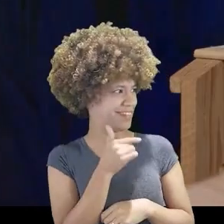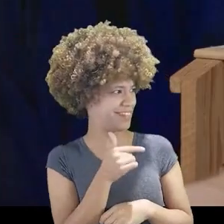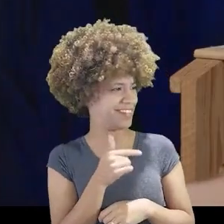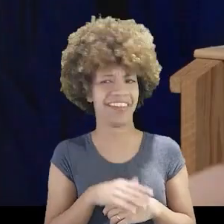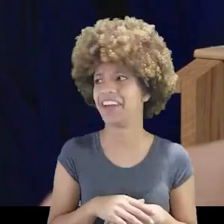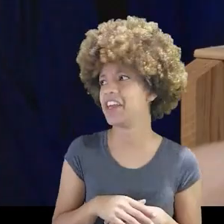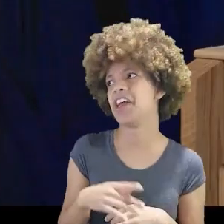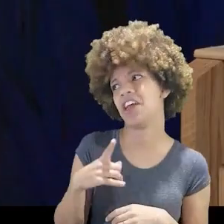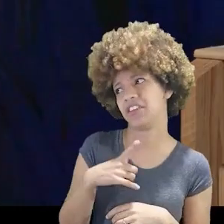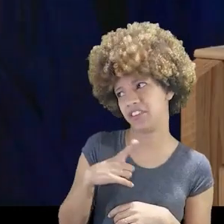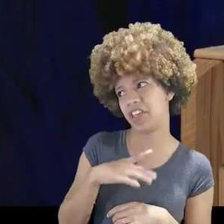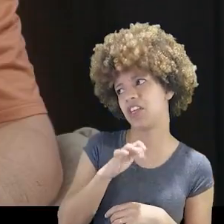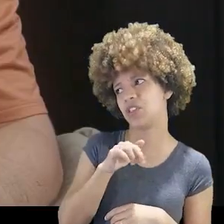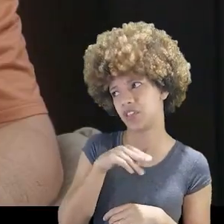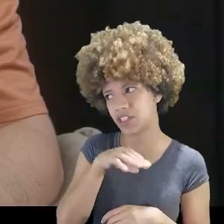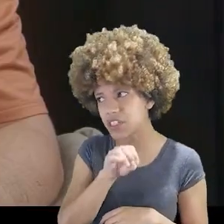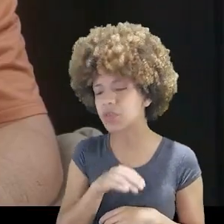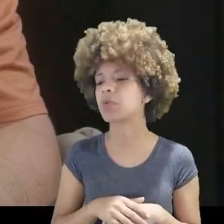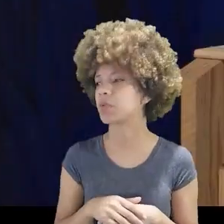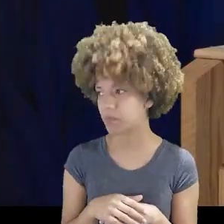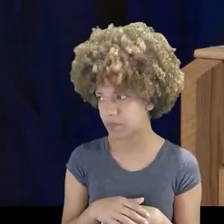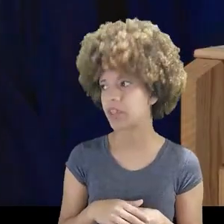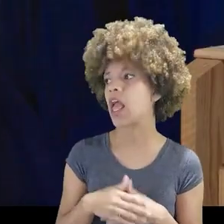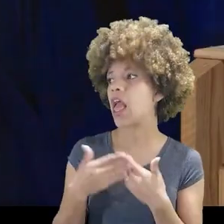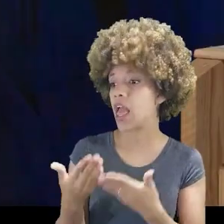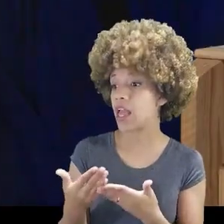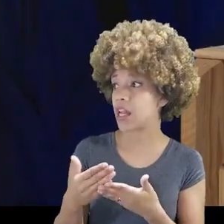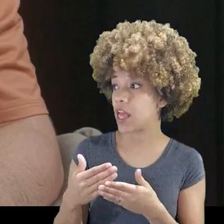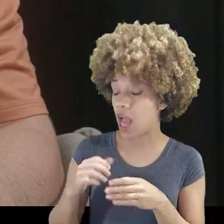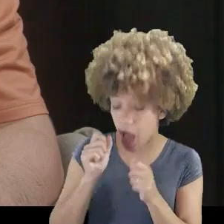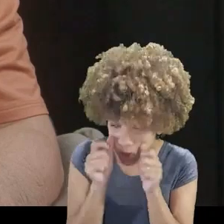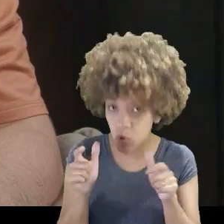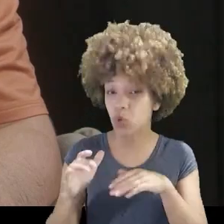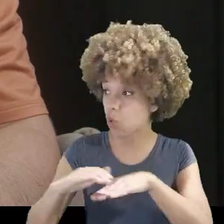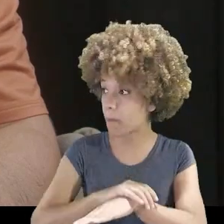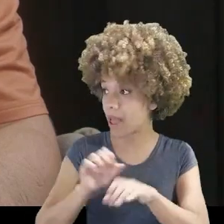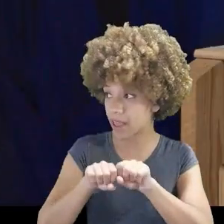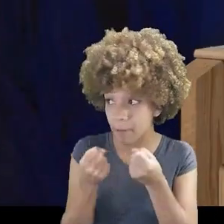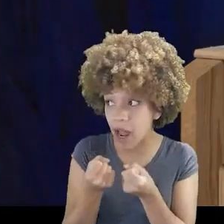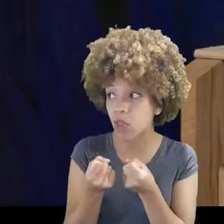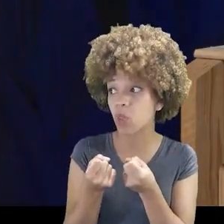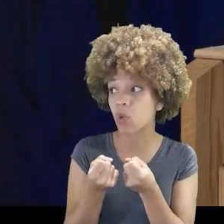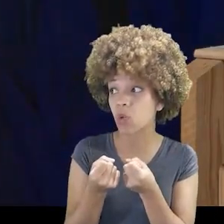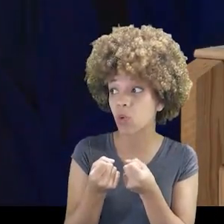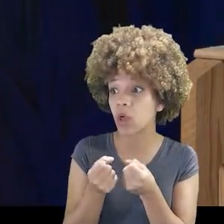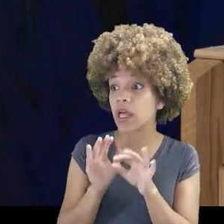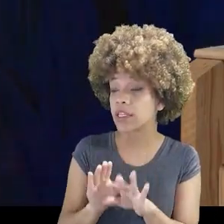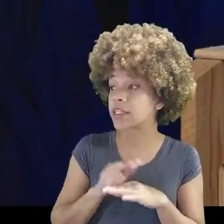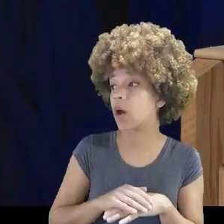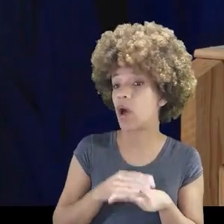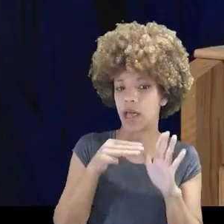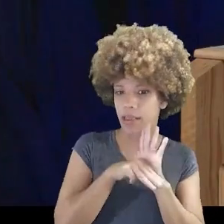e eu devo eu tenho para fazer a sua chances motivo Ele acordou com o pé quebrado então